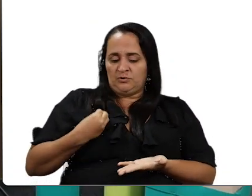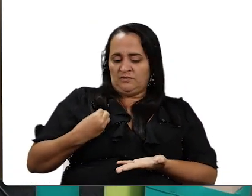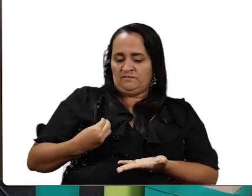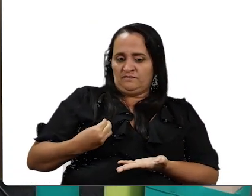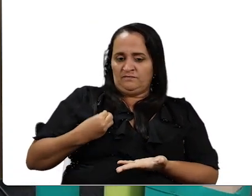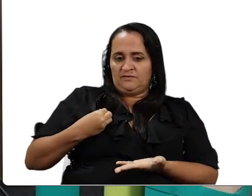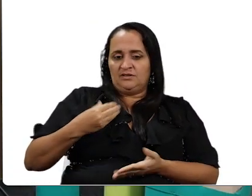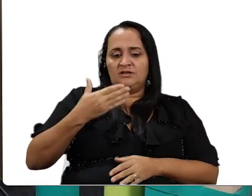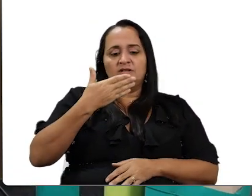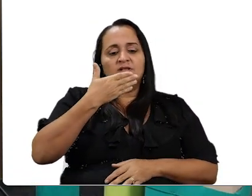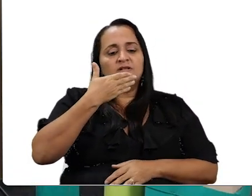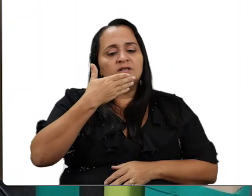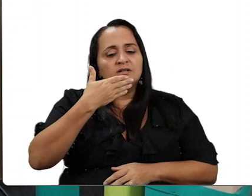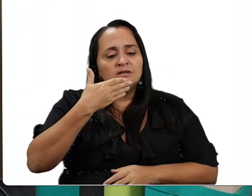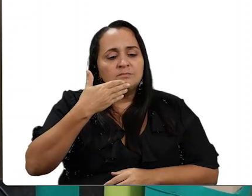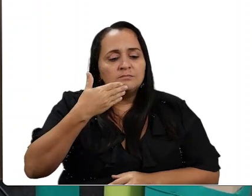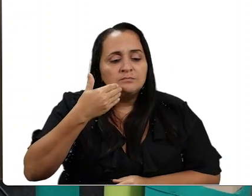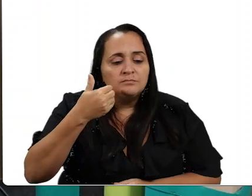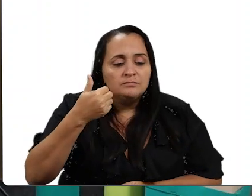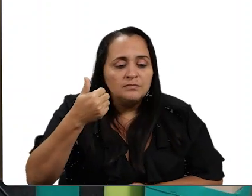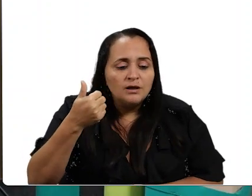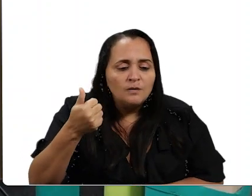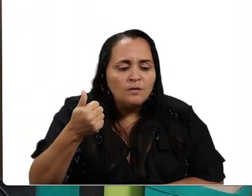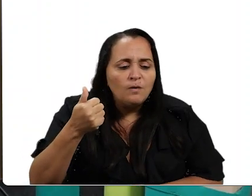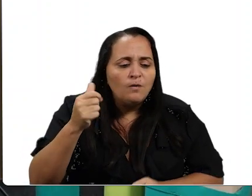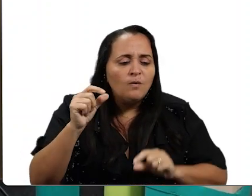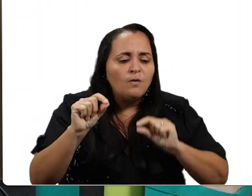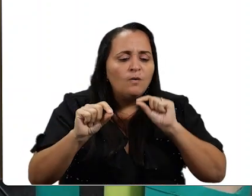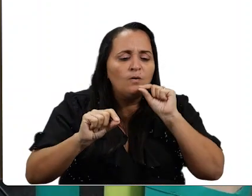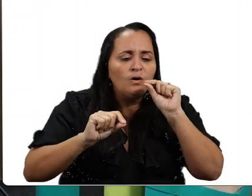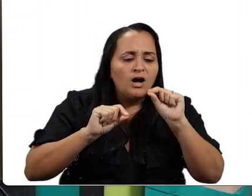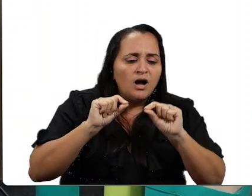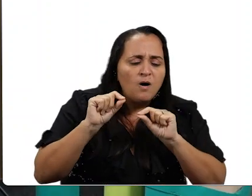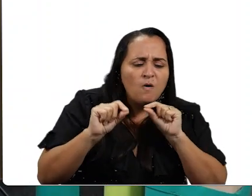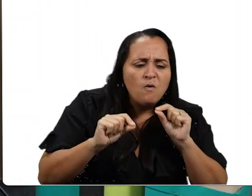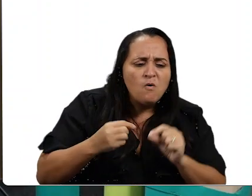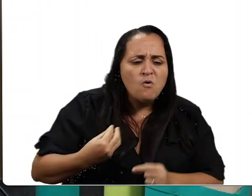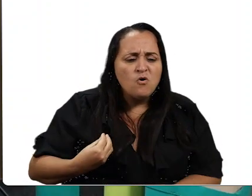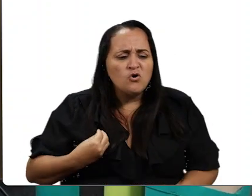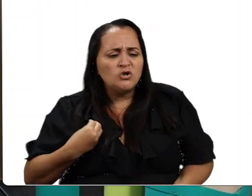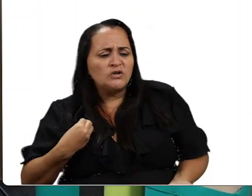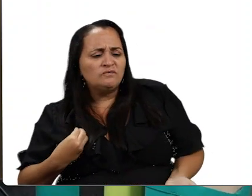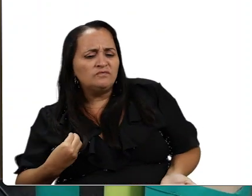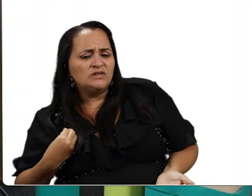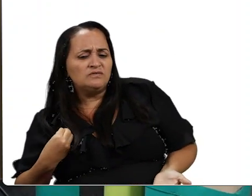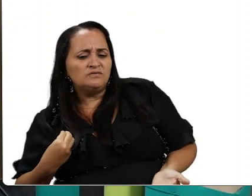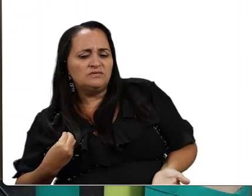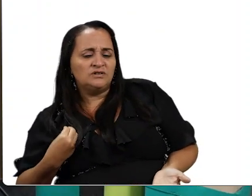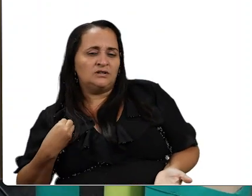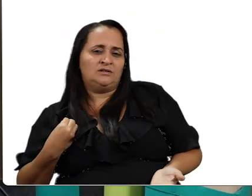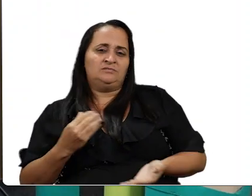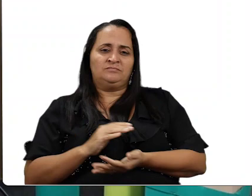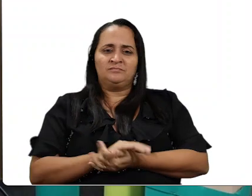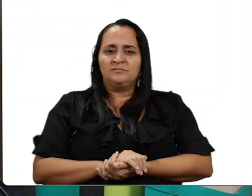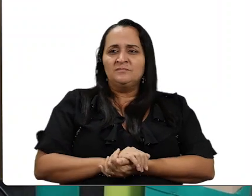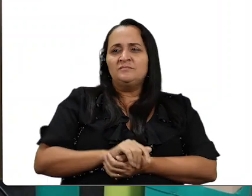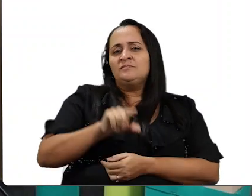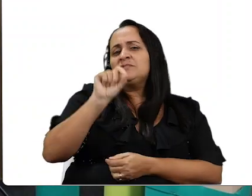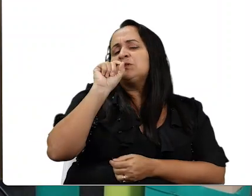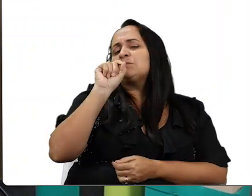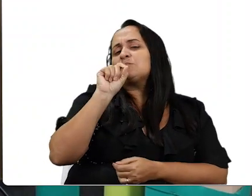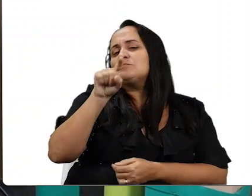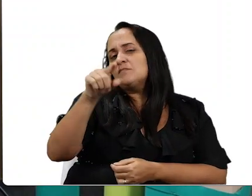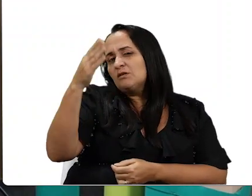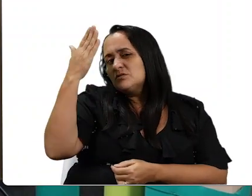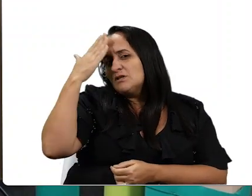eram animais muito explorados onde eles viviam. Mas quer saber? Eu não vou